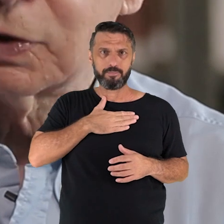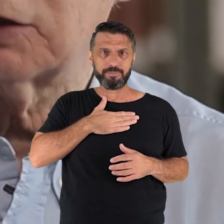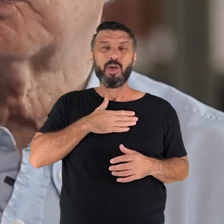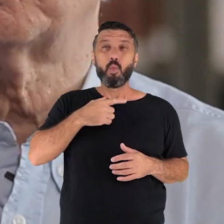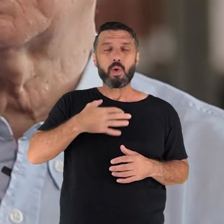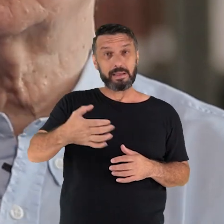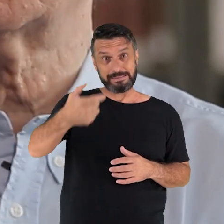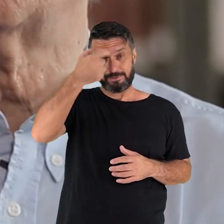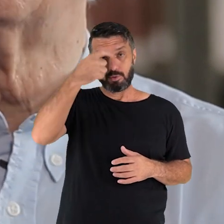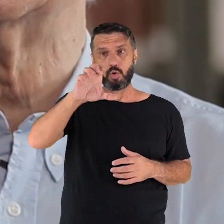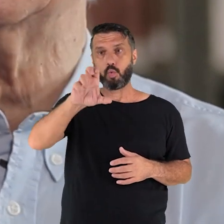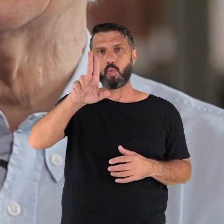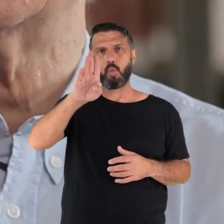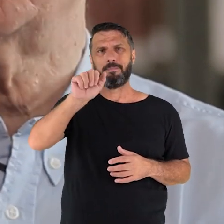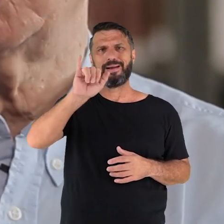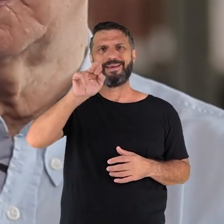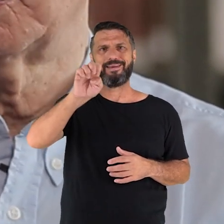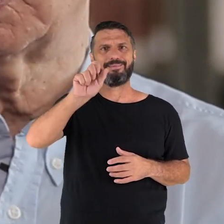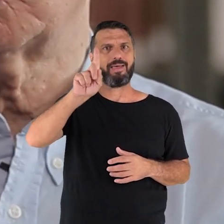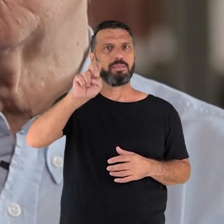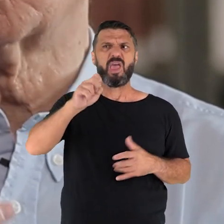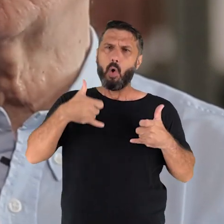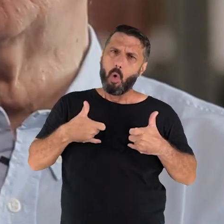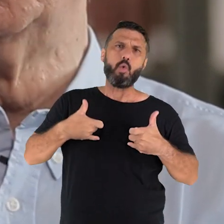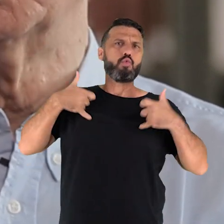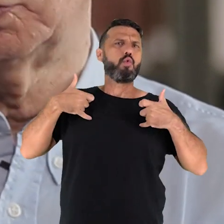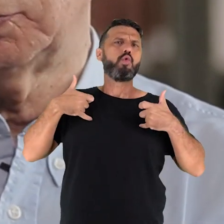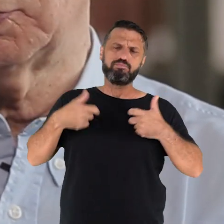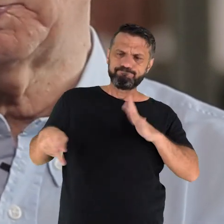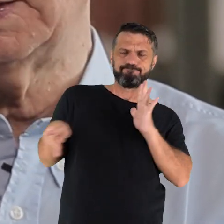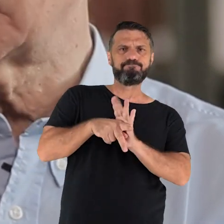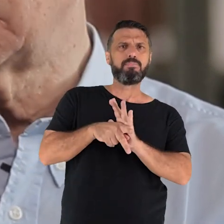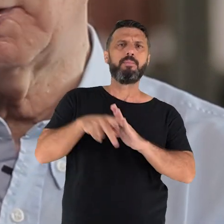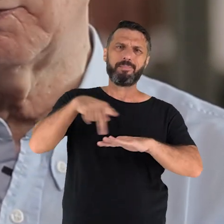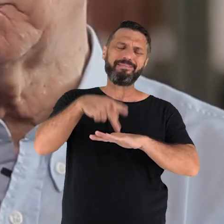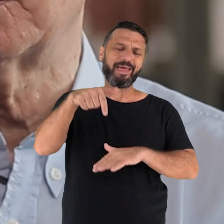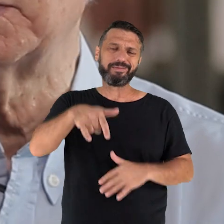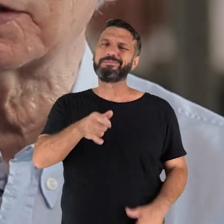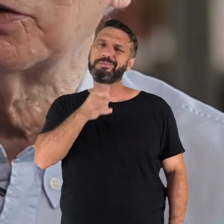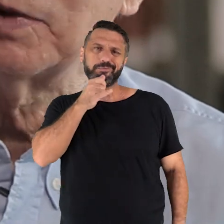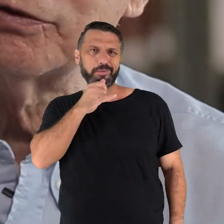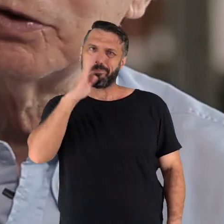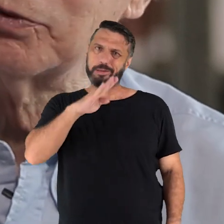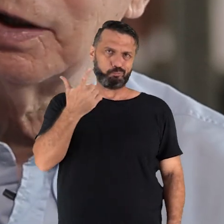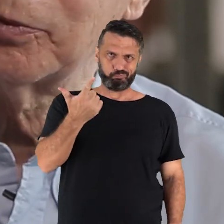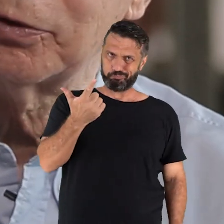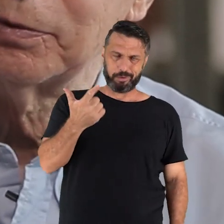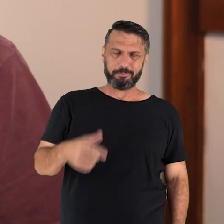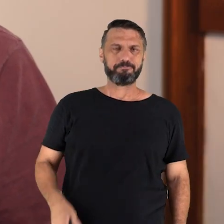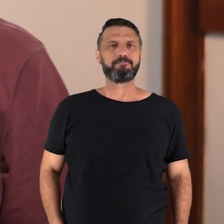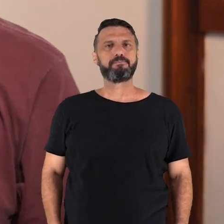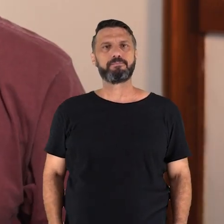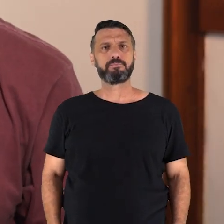um senso forte de cubaneidade, ou seja, um orgulho do seu país que nós, infelizmente, aqui no Brasil não